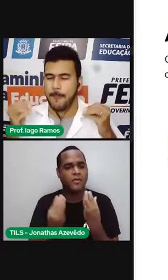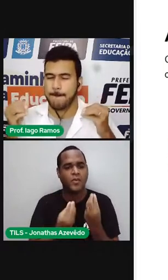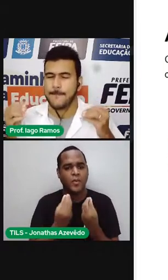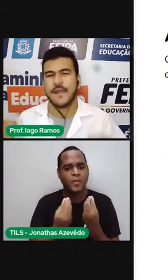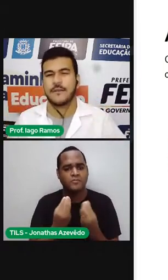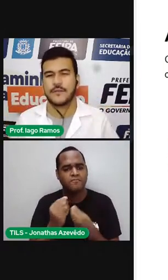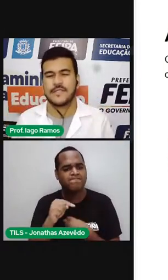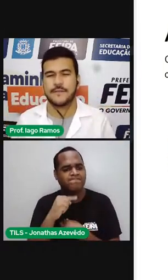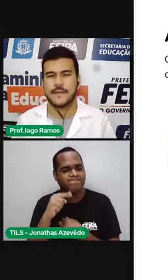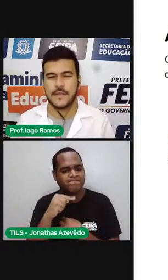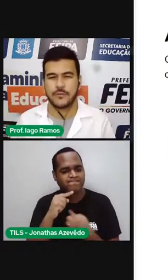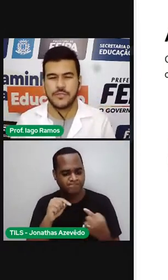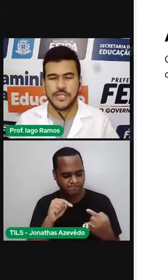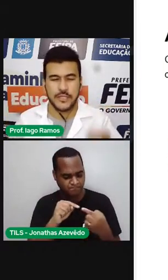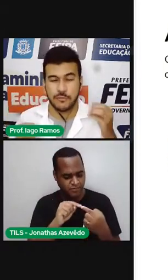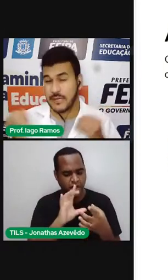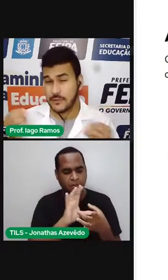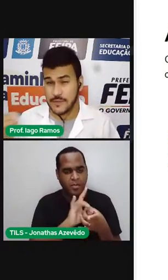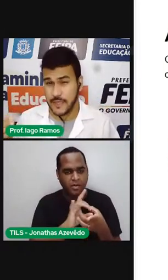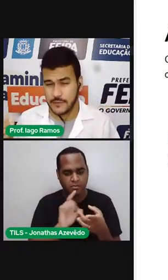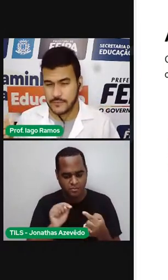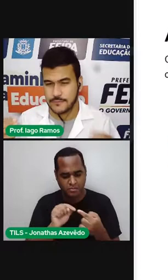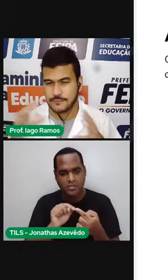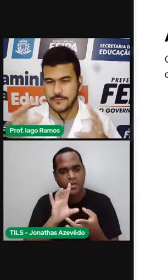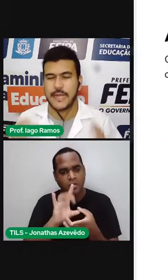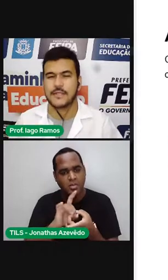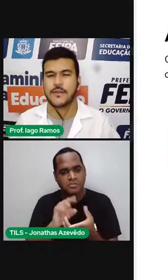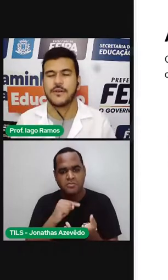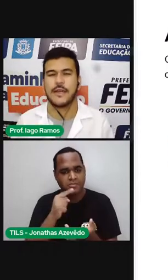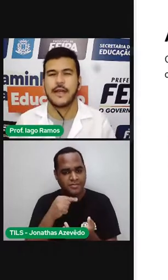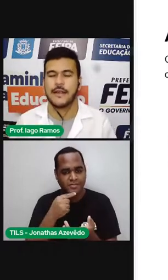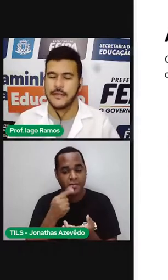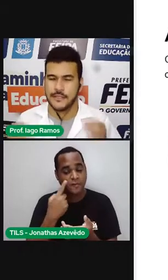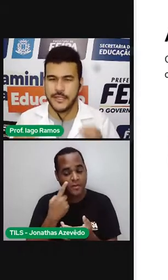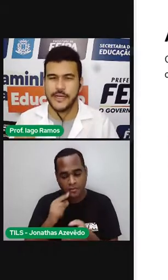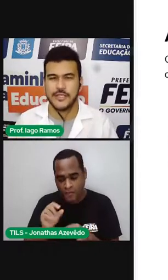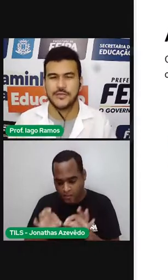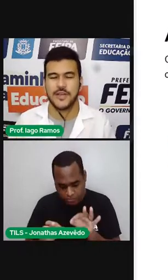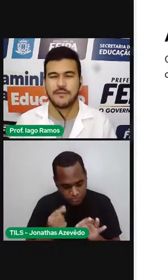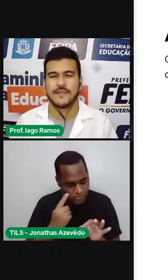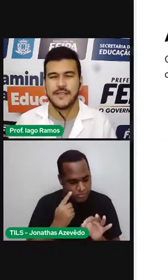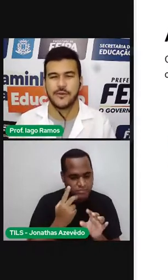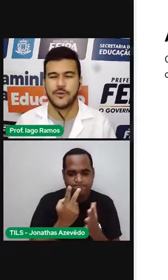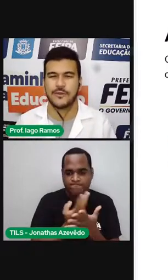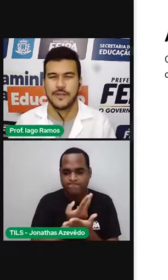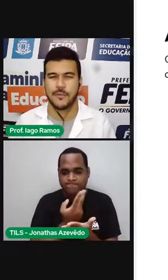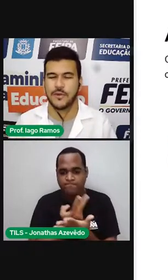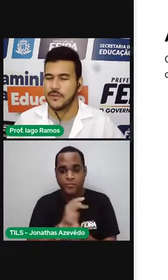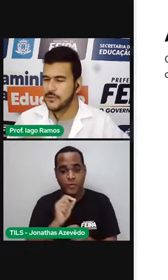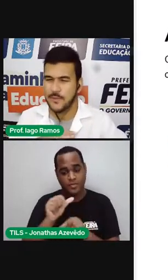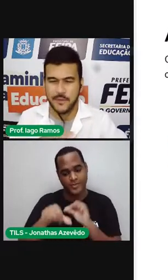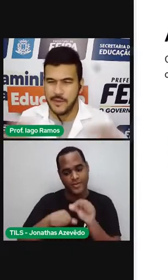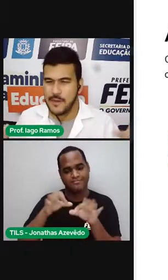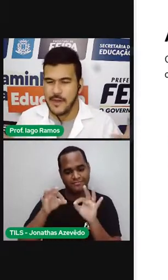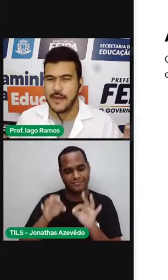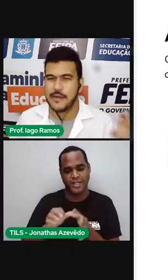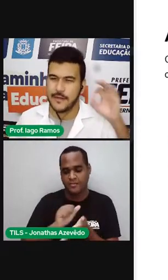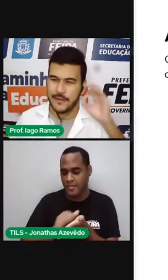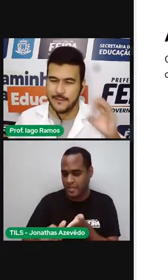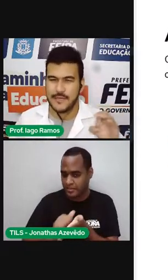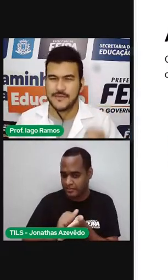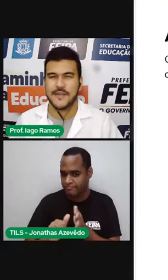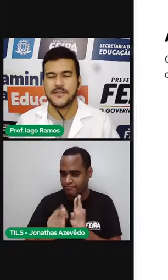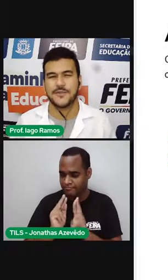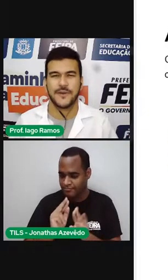foi ali que você fez a continuo bateu certo é só olhar direitinho onde é que você errou tá bom não tem problema